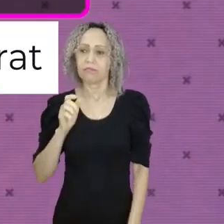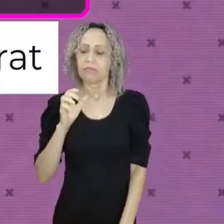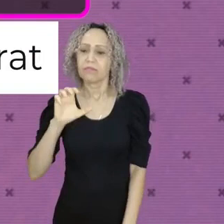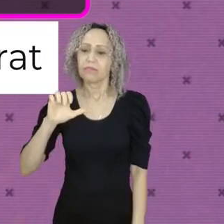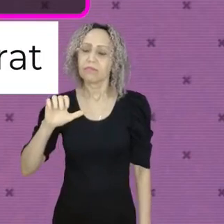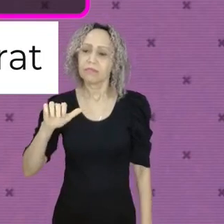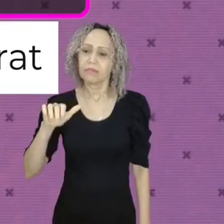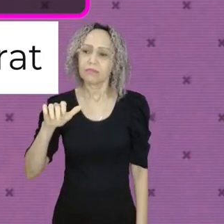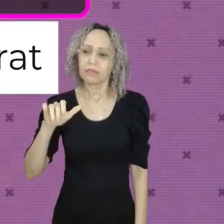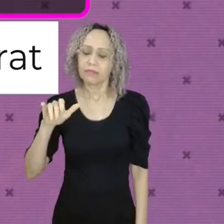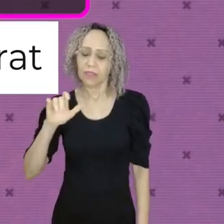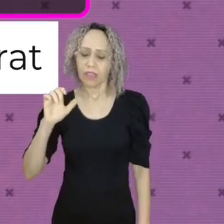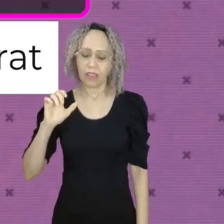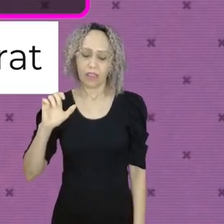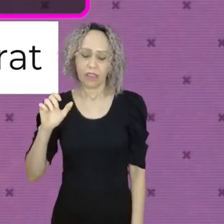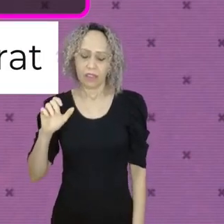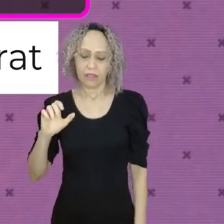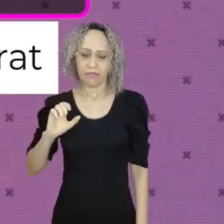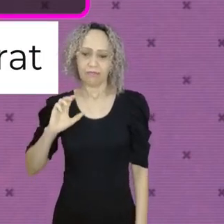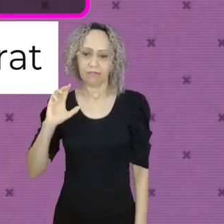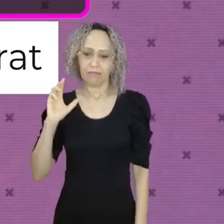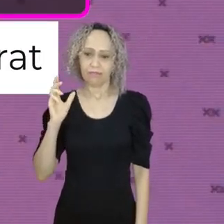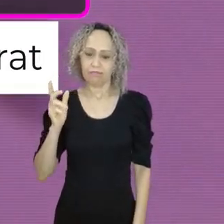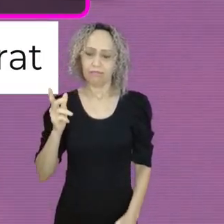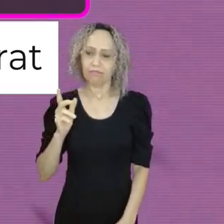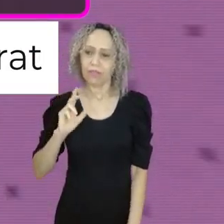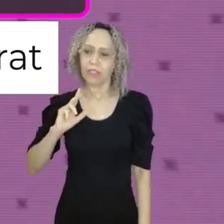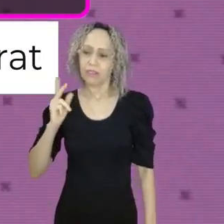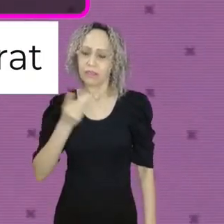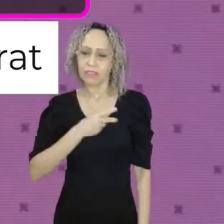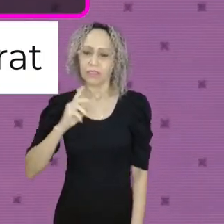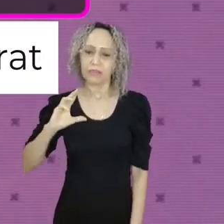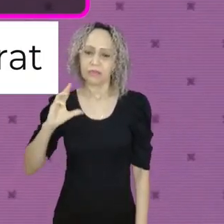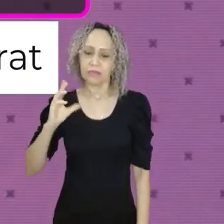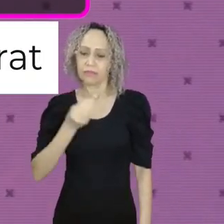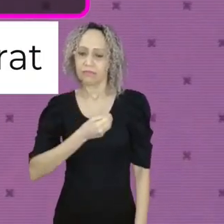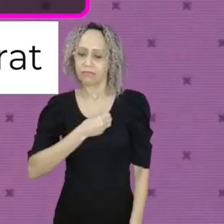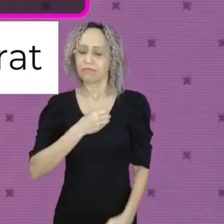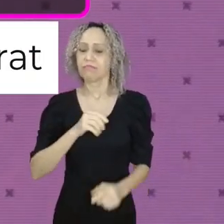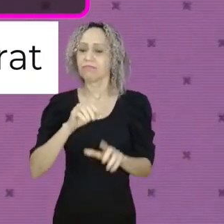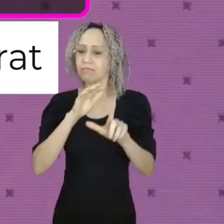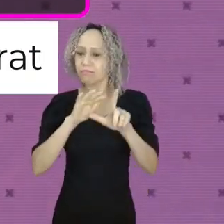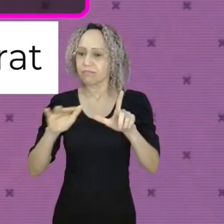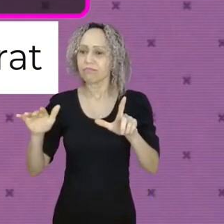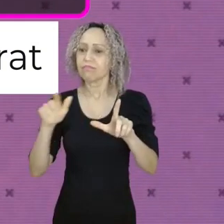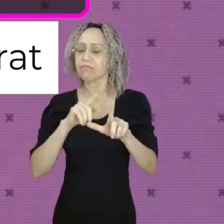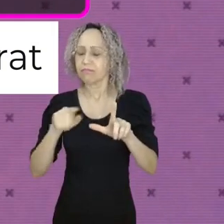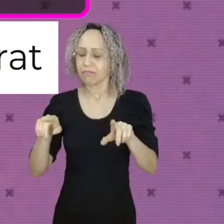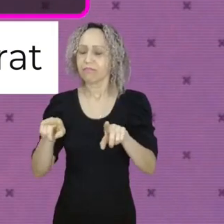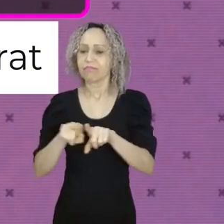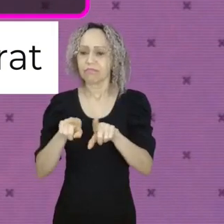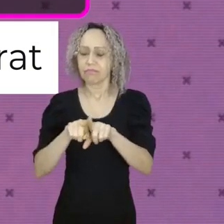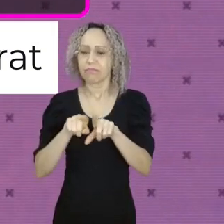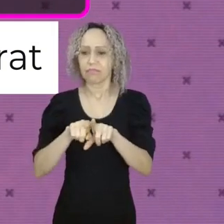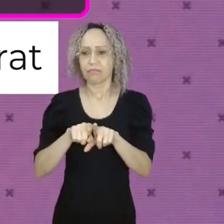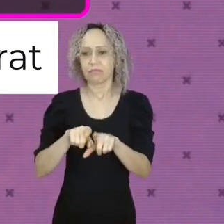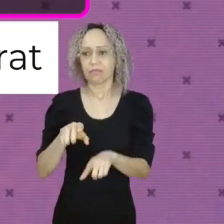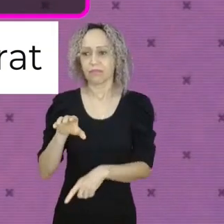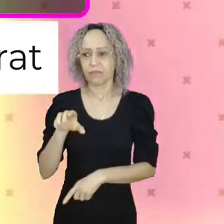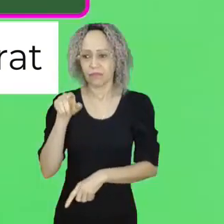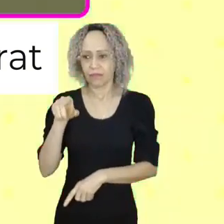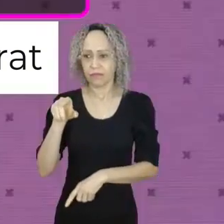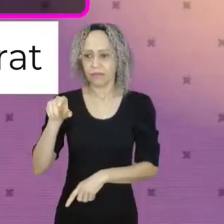ABGLT, e atual secretária nacional de promoção de defesa das pessoas LGBTQIA+, Simi Lahar. Ela